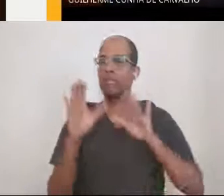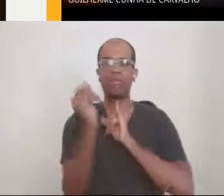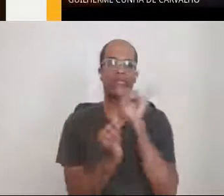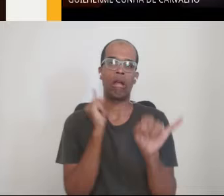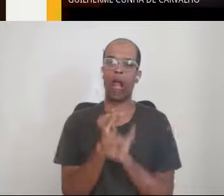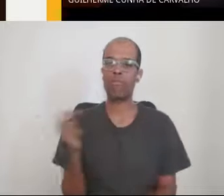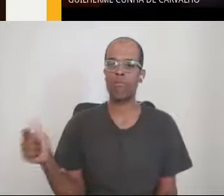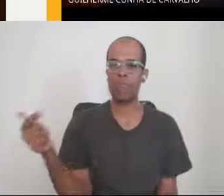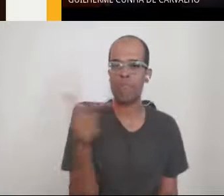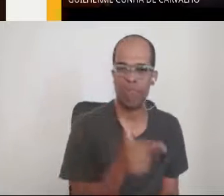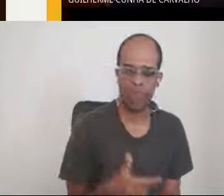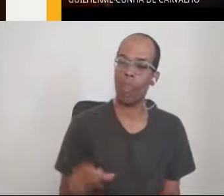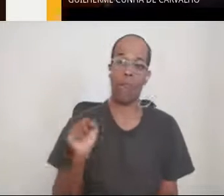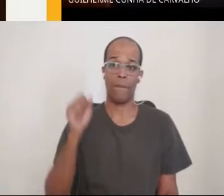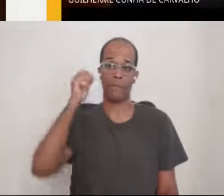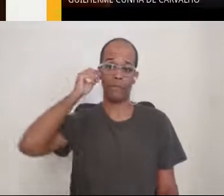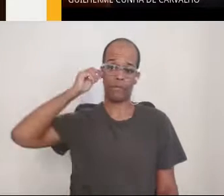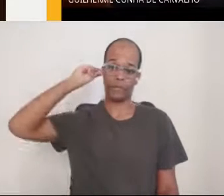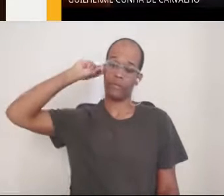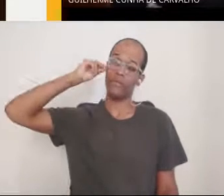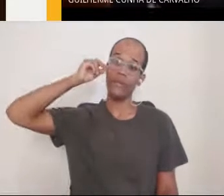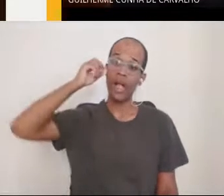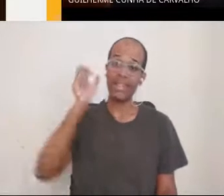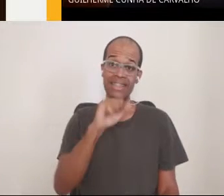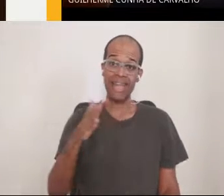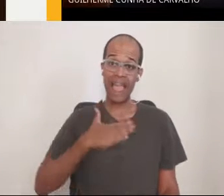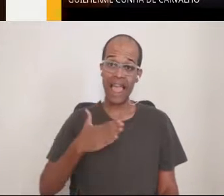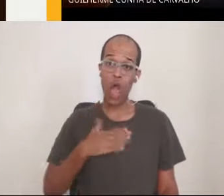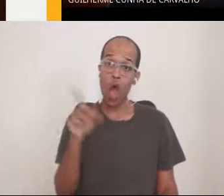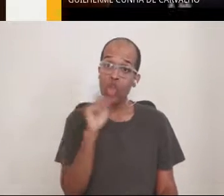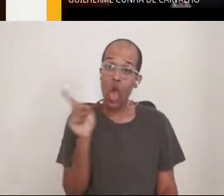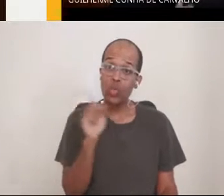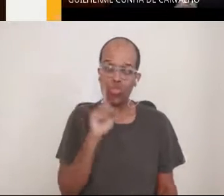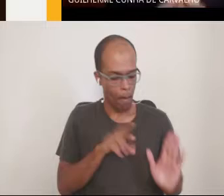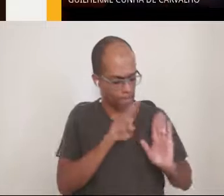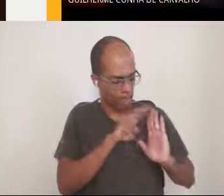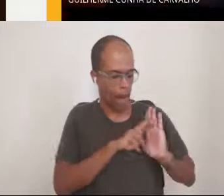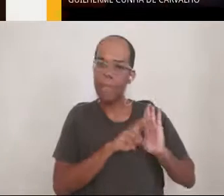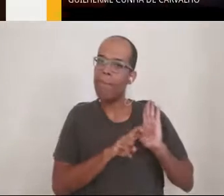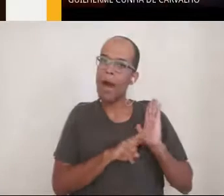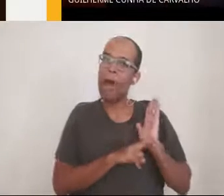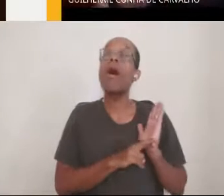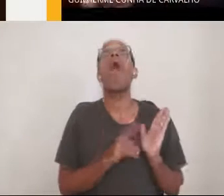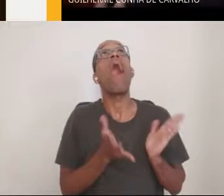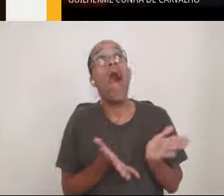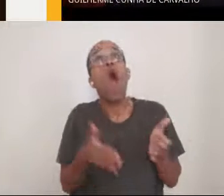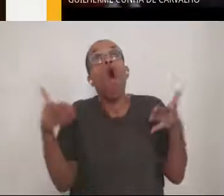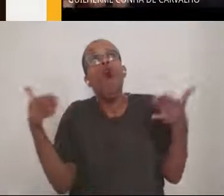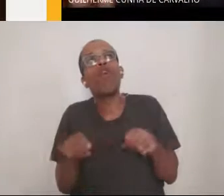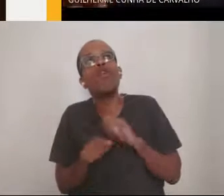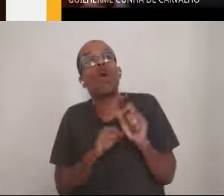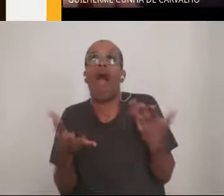internet na região, mas veja, se eu tenho uma rotina, o que está previsto para o meu dia? Ah, está previsto